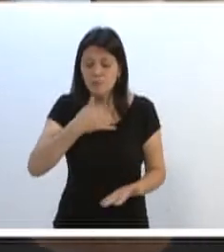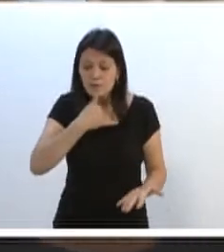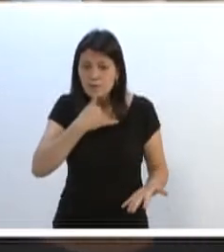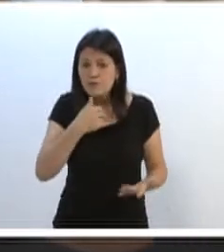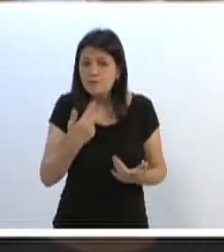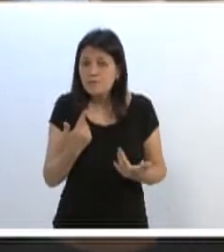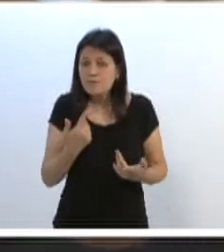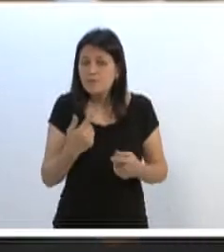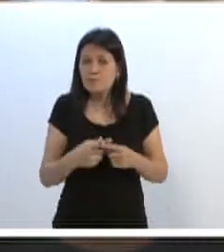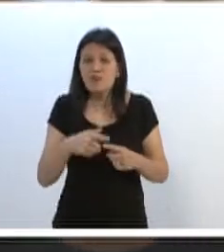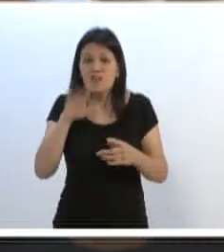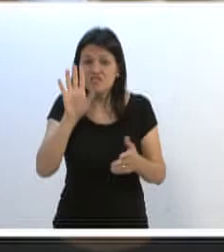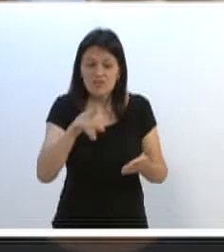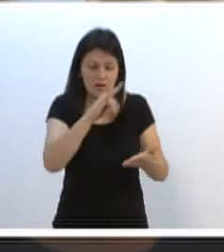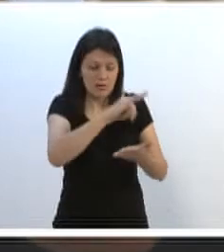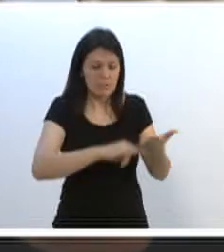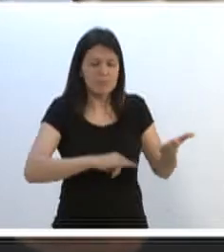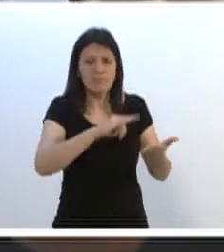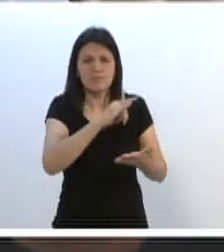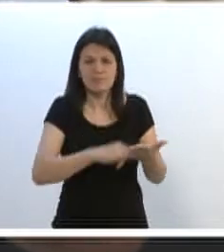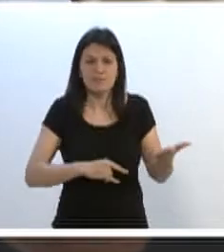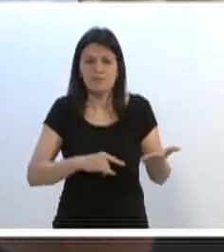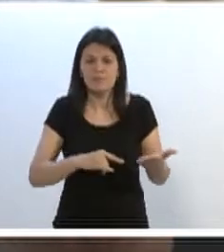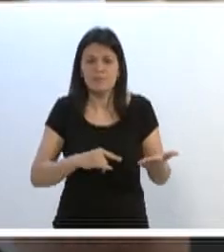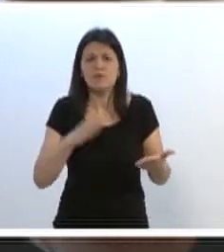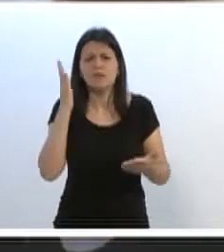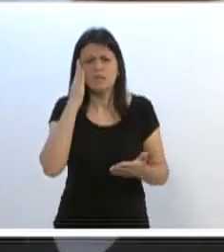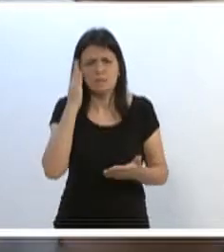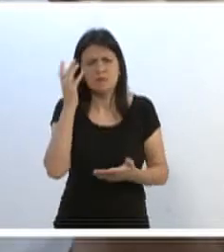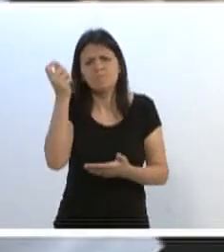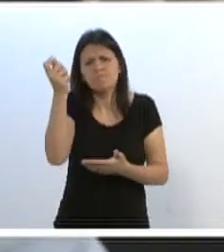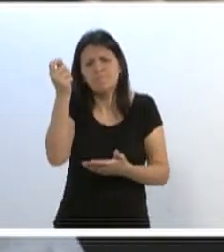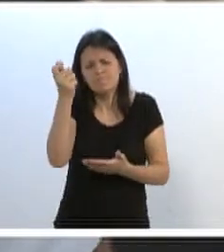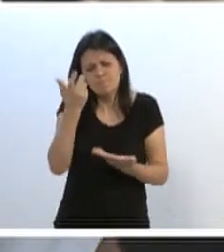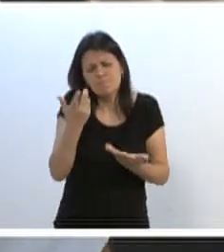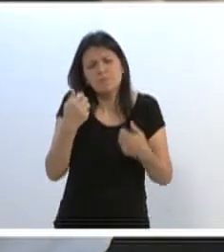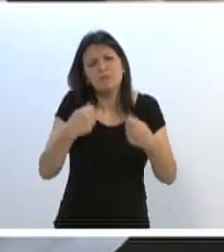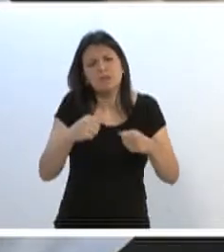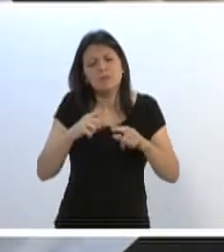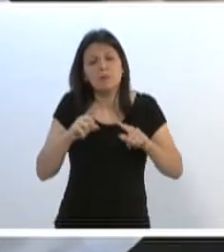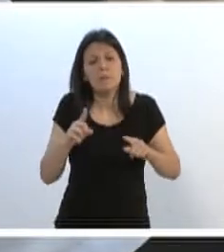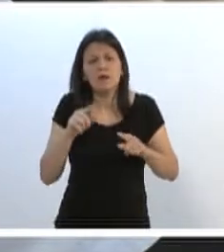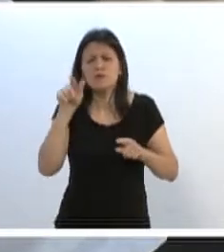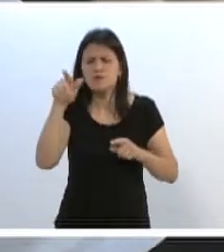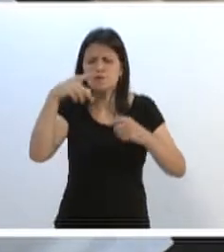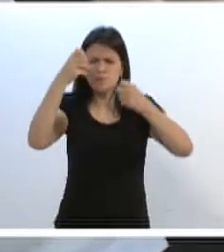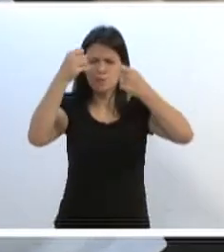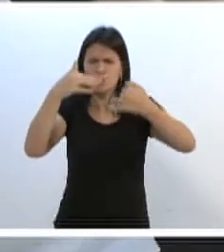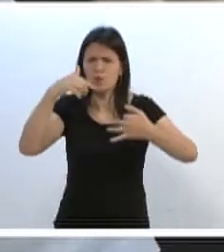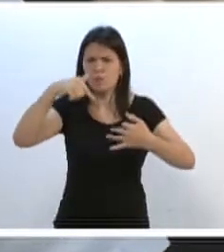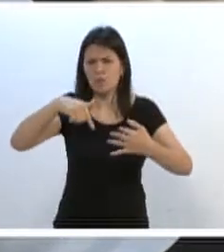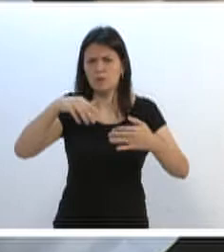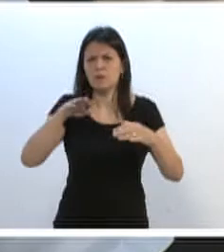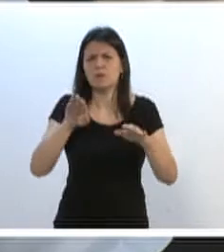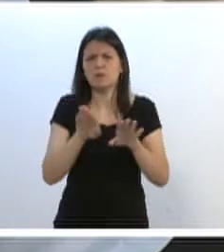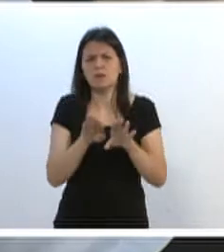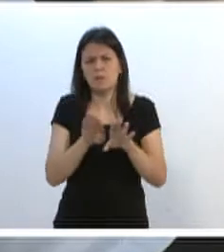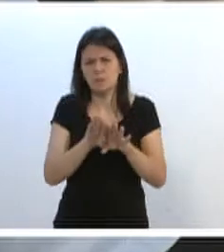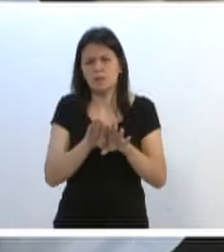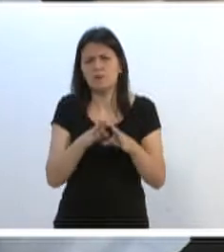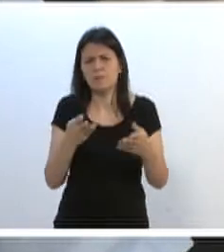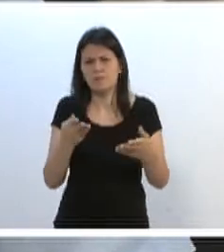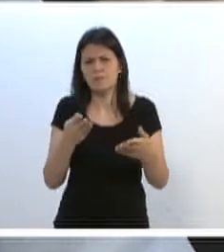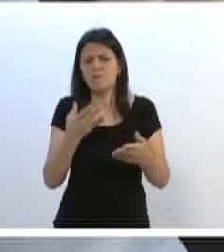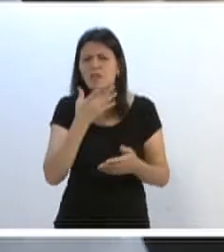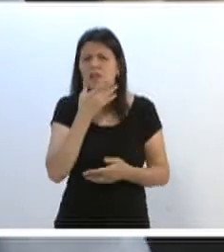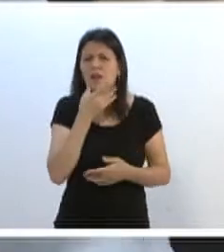alguns encaminhamentos. Sabemos que o recurso é elevado. E quanto às suas colocações no loteamento de pista, que também eu